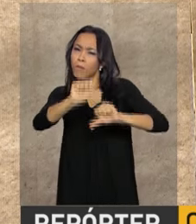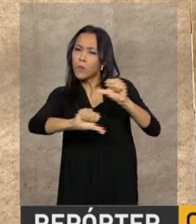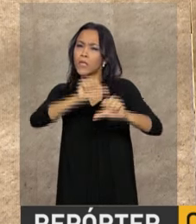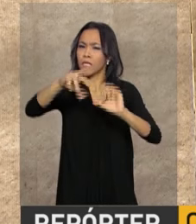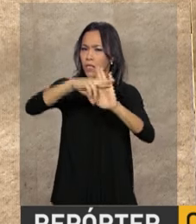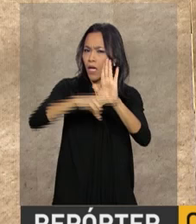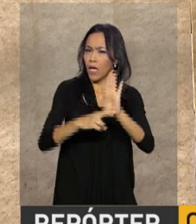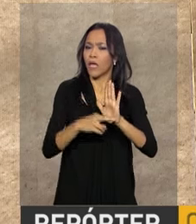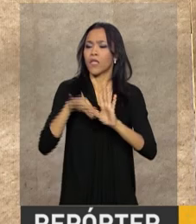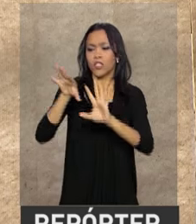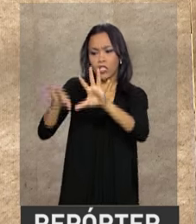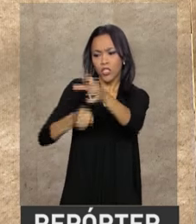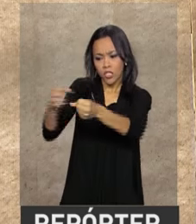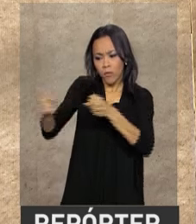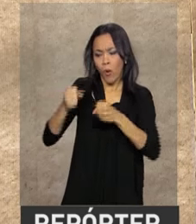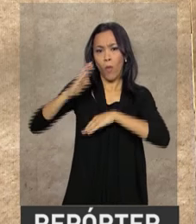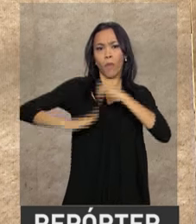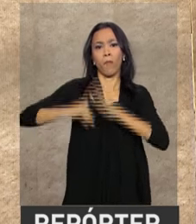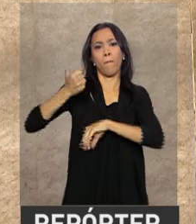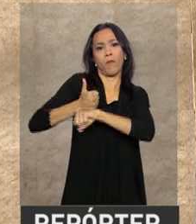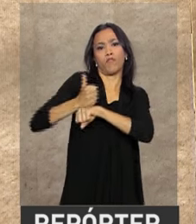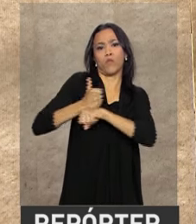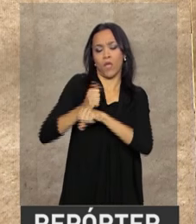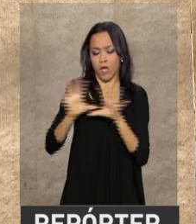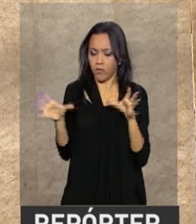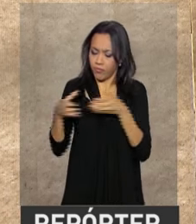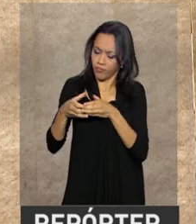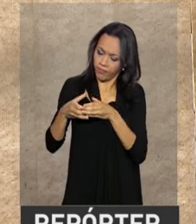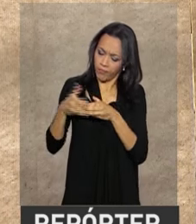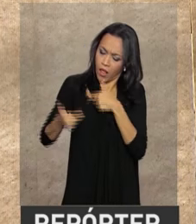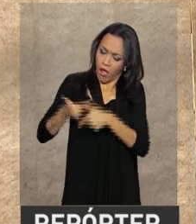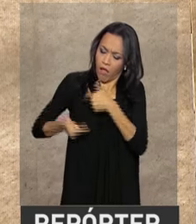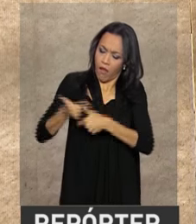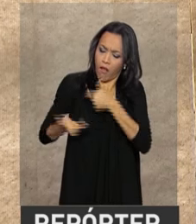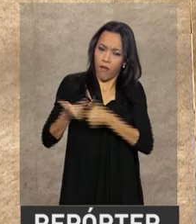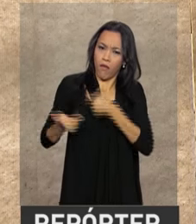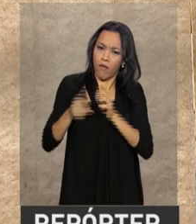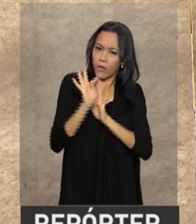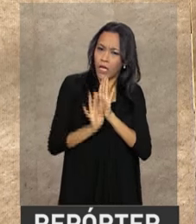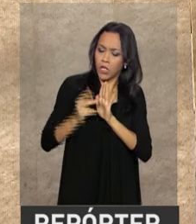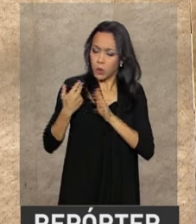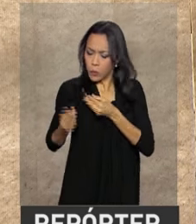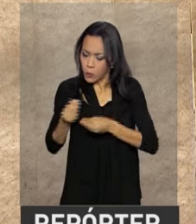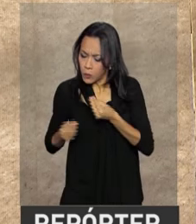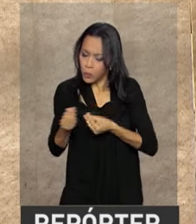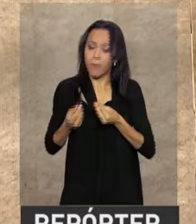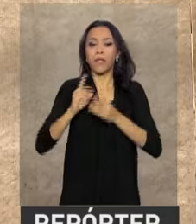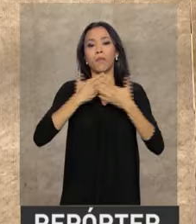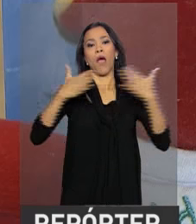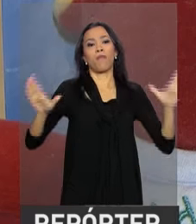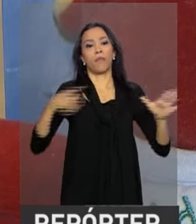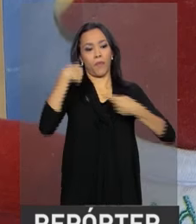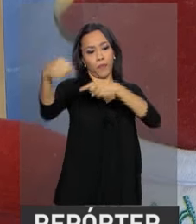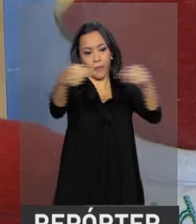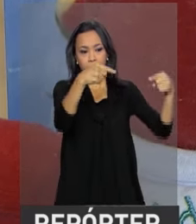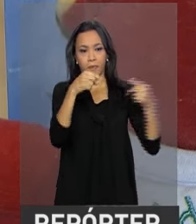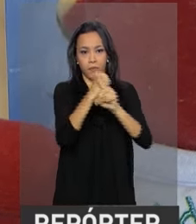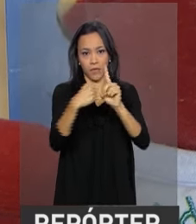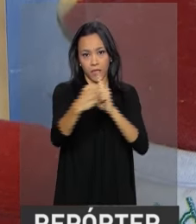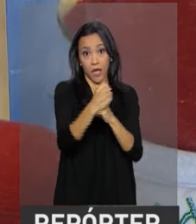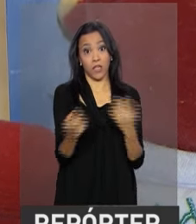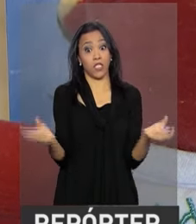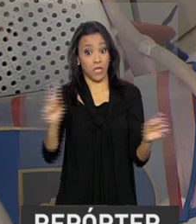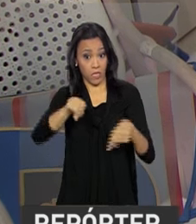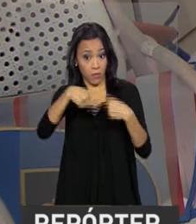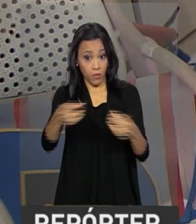um grupo de especialistas que trabalhou um texto preliminar que está agora disponível para debate e contribuição da sociedade. A ideia é que depois